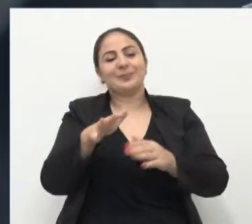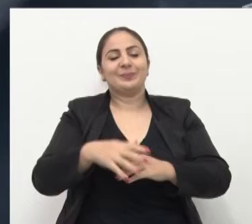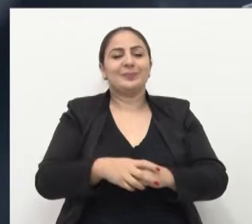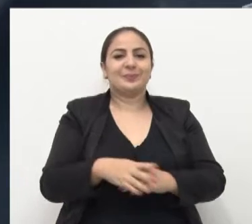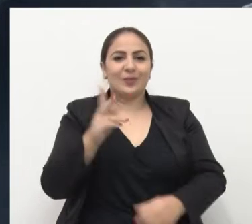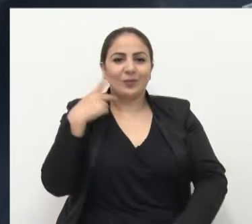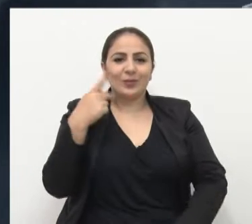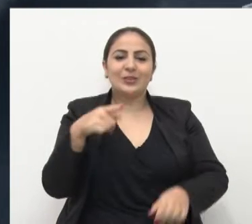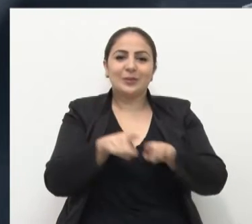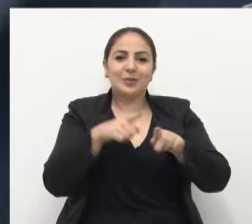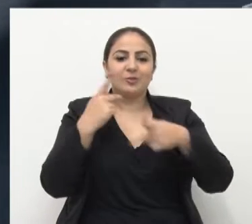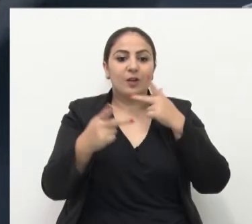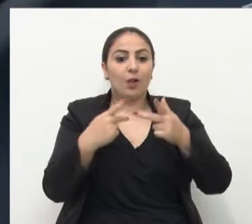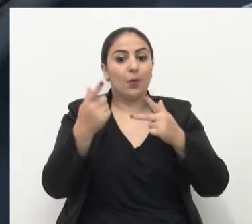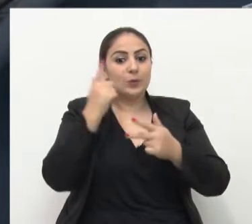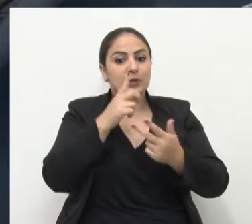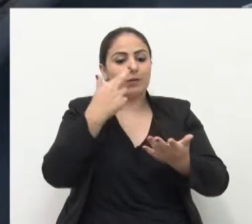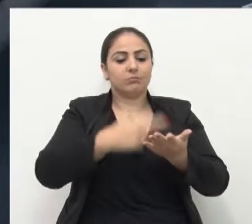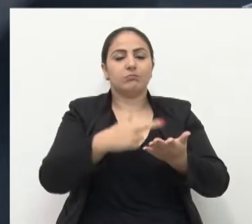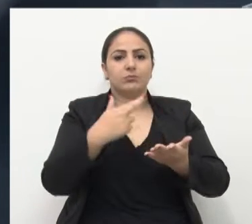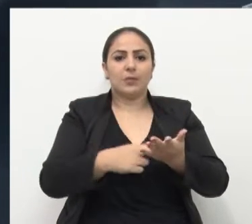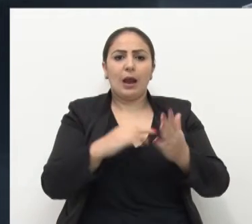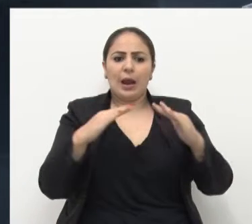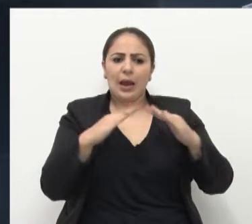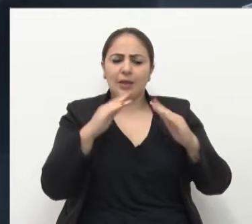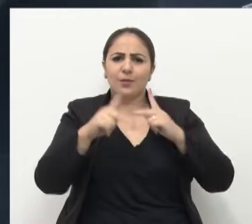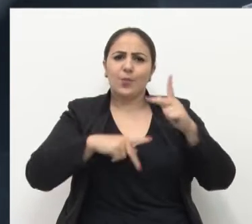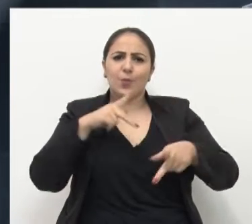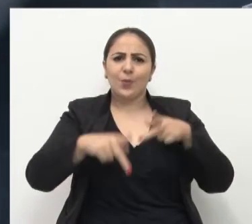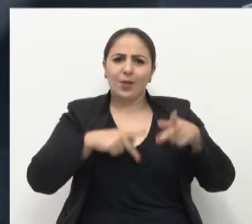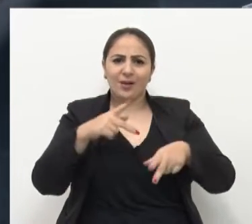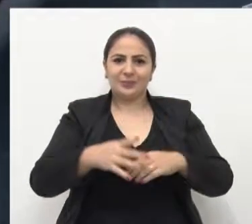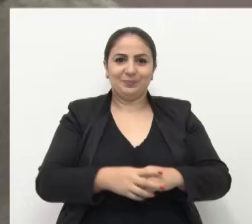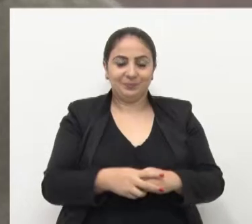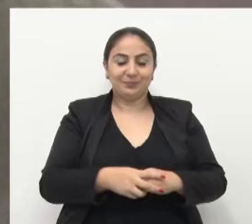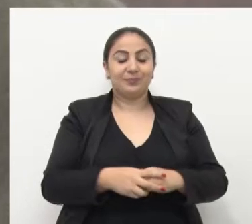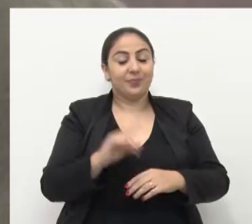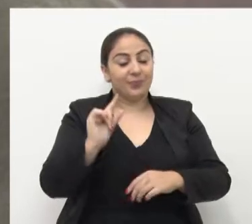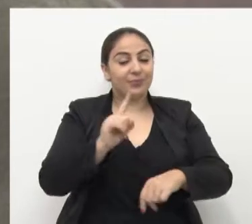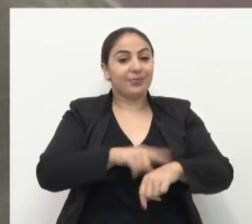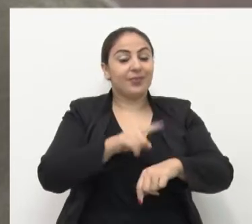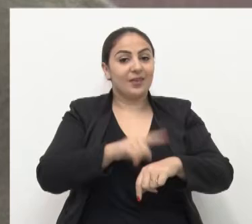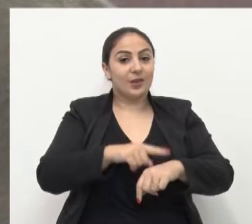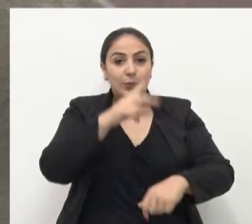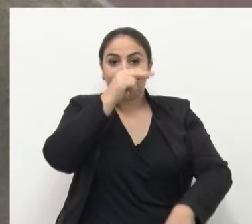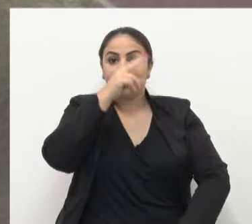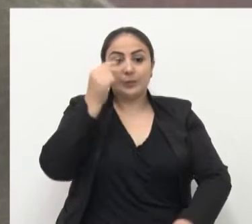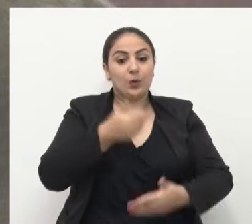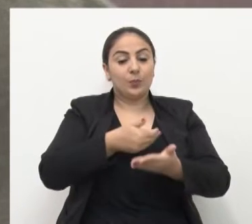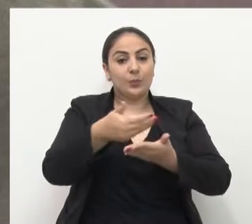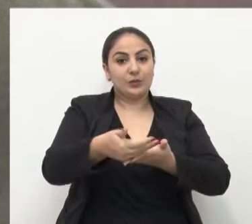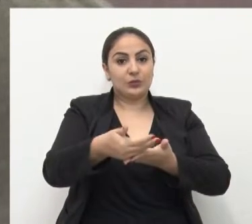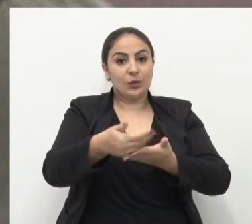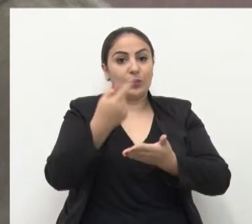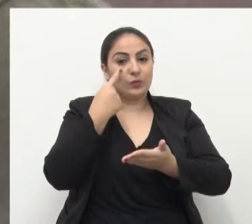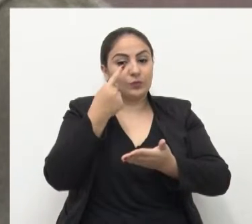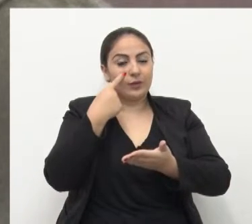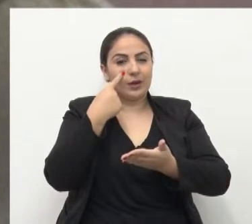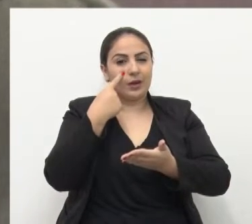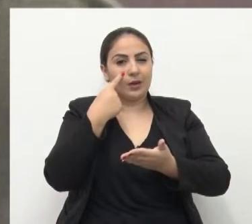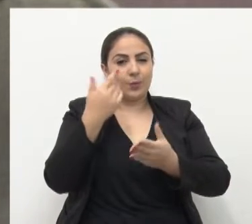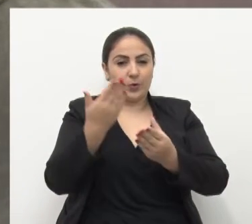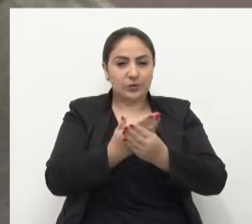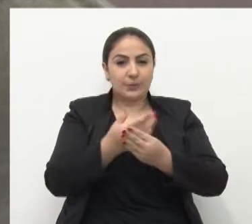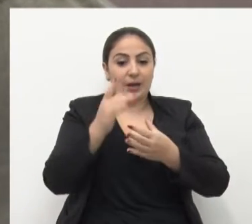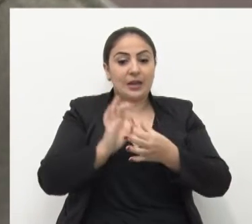também destacou sua bandeira em calda regularização de casas populares recentemente município iniciou o processo que